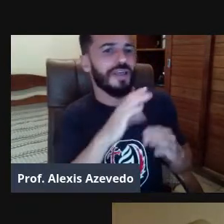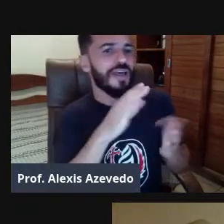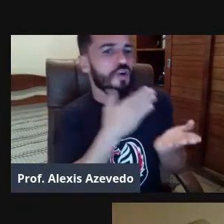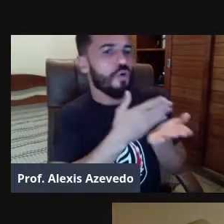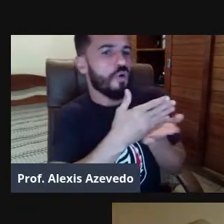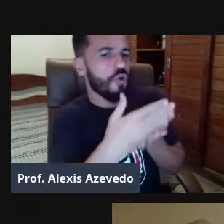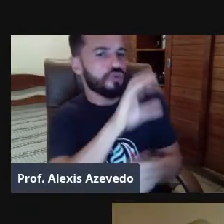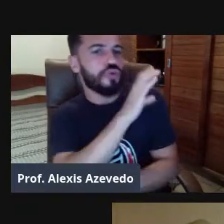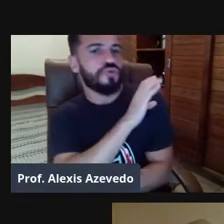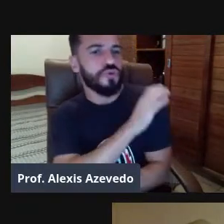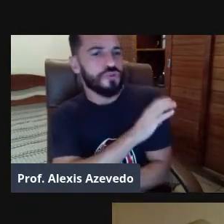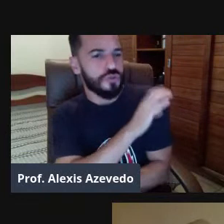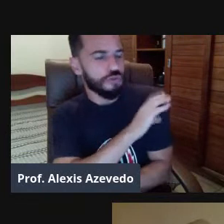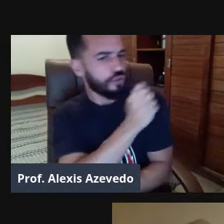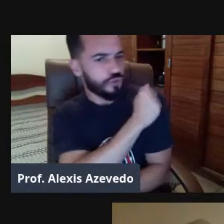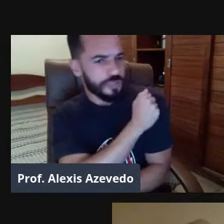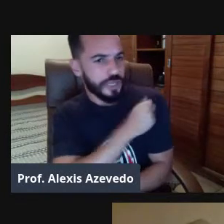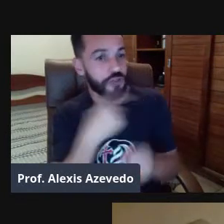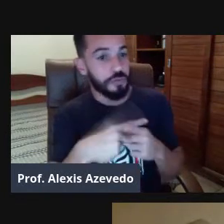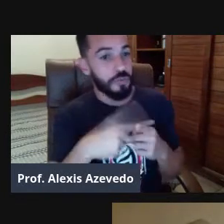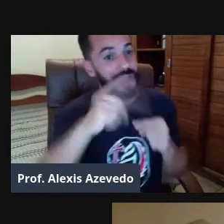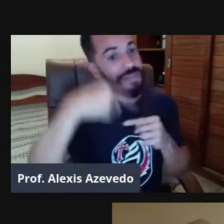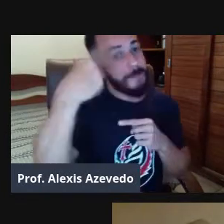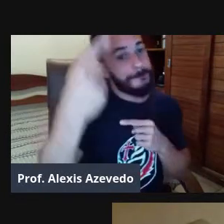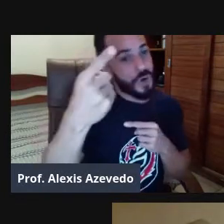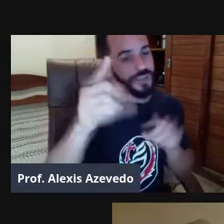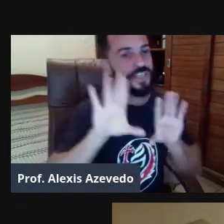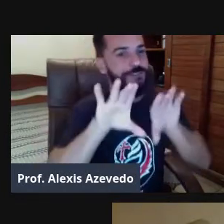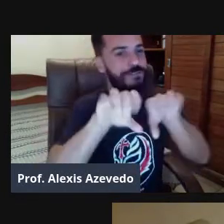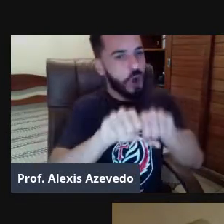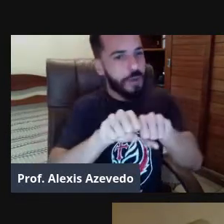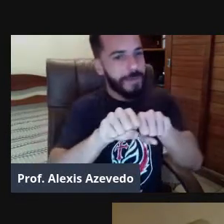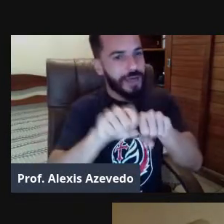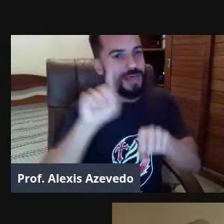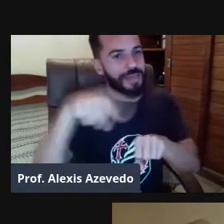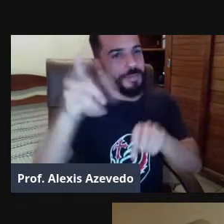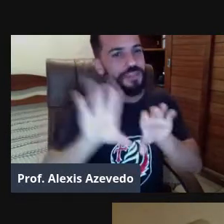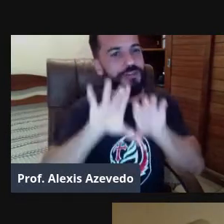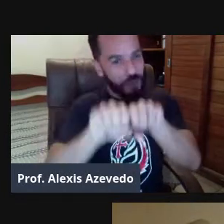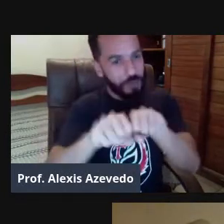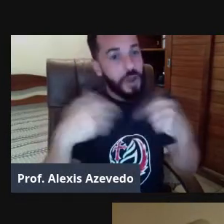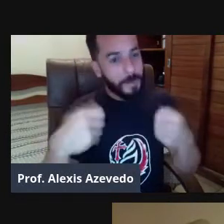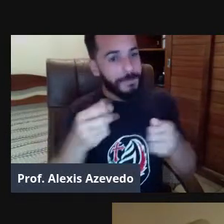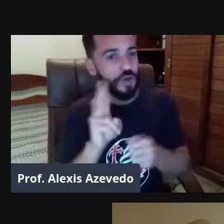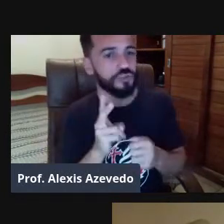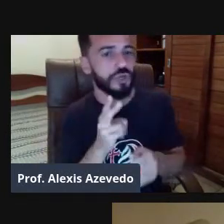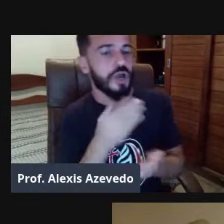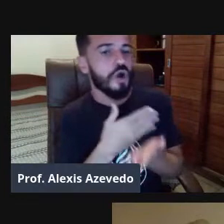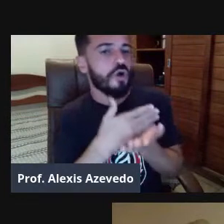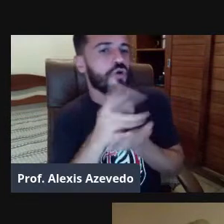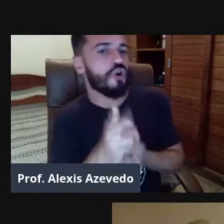eles podem, após a graduação, continuarem o estudo, e a gente tem assim,